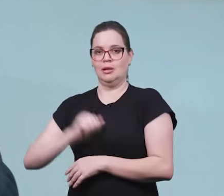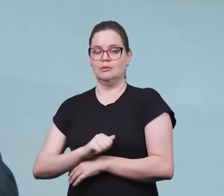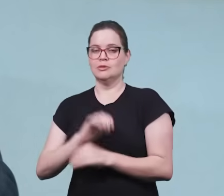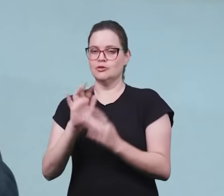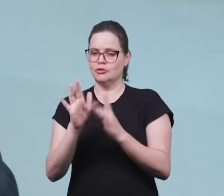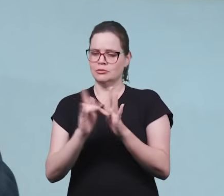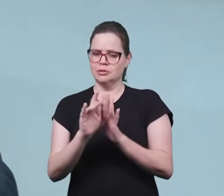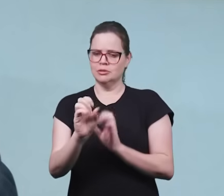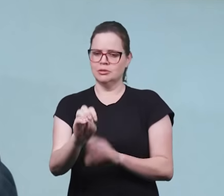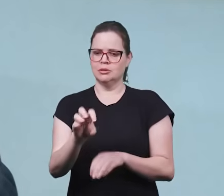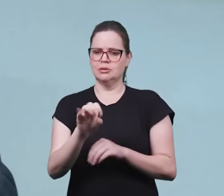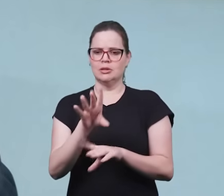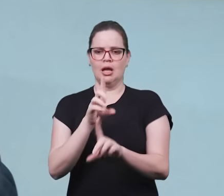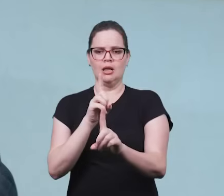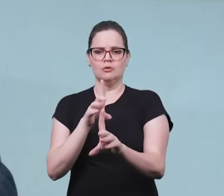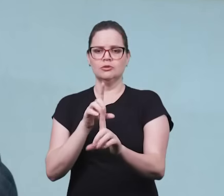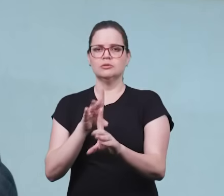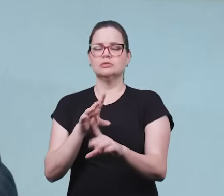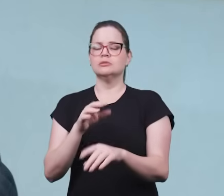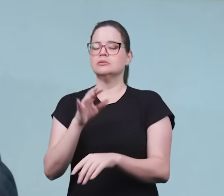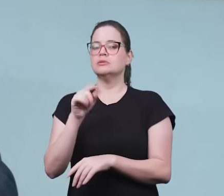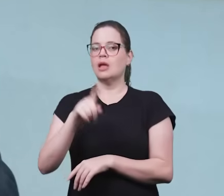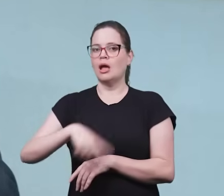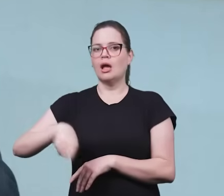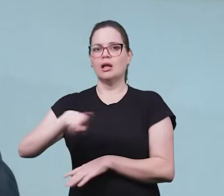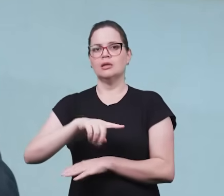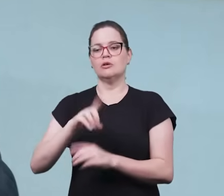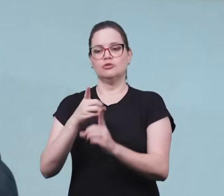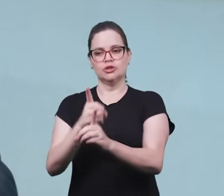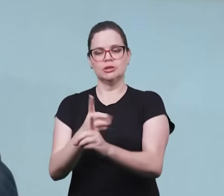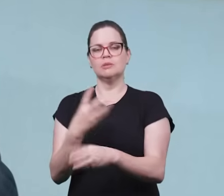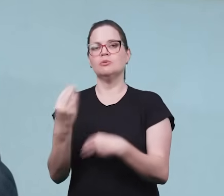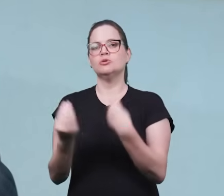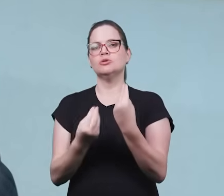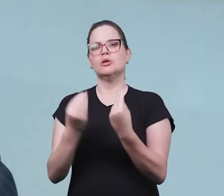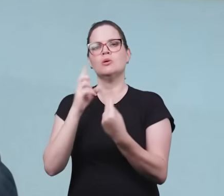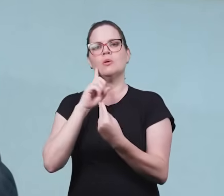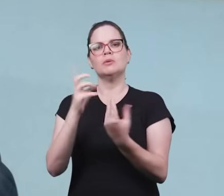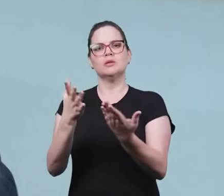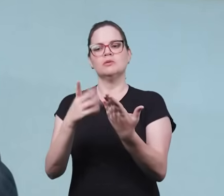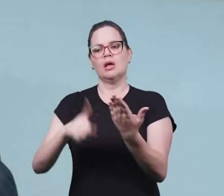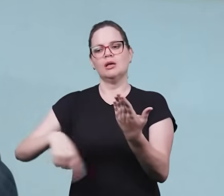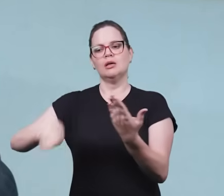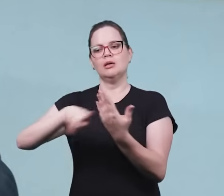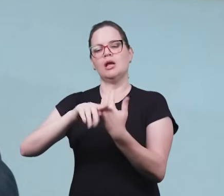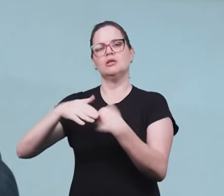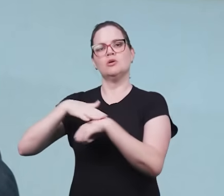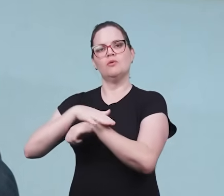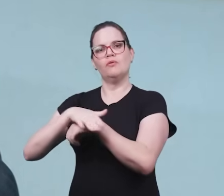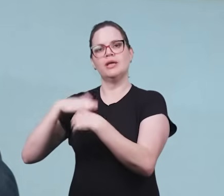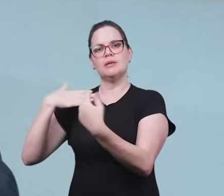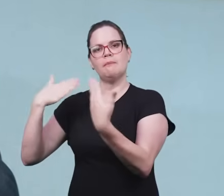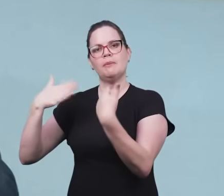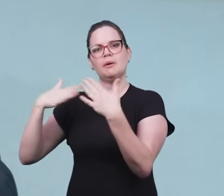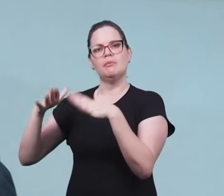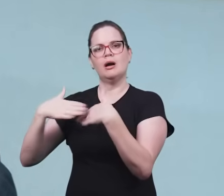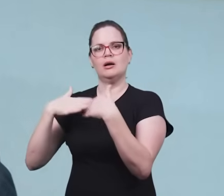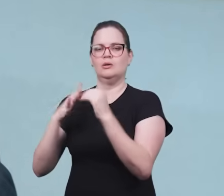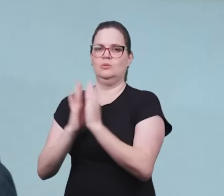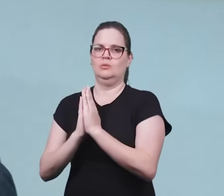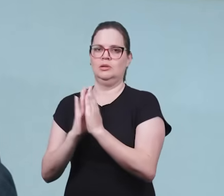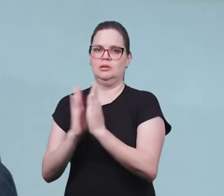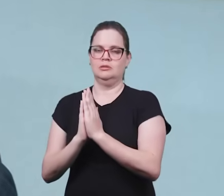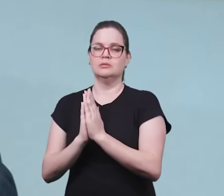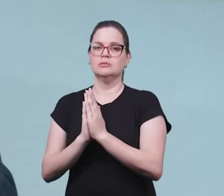discípulos preciosas orientações sobre a maneira como Deus deseja que o homem se dirija a Ele em